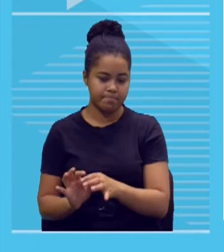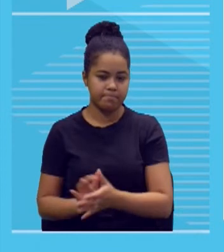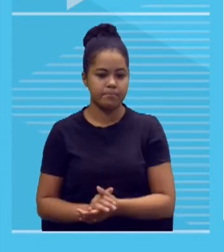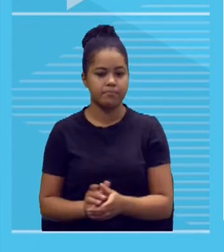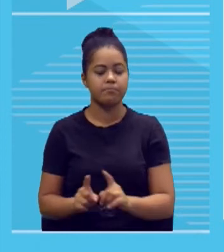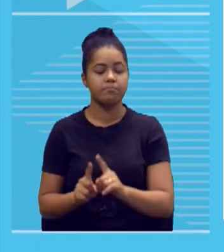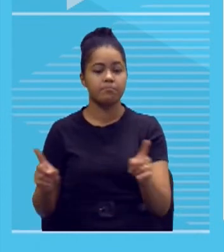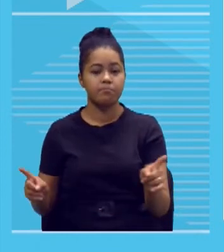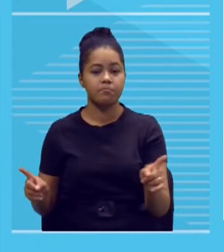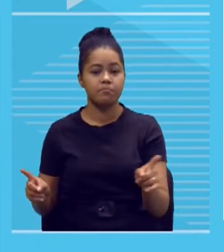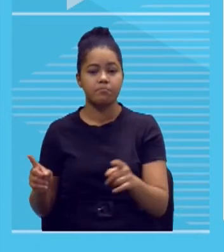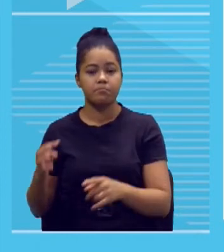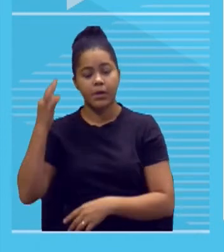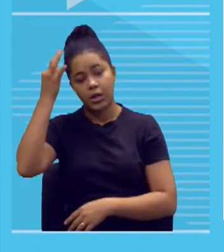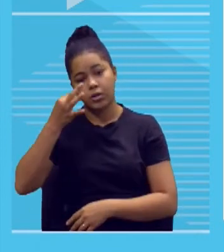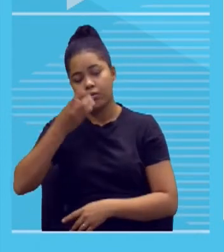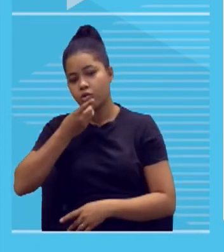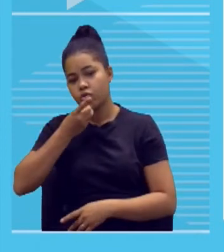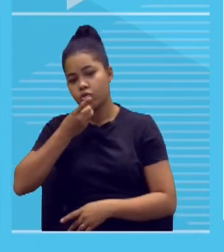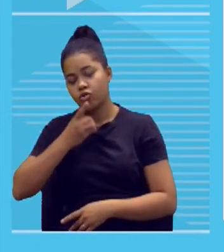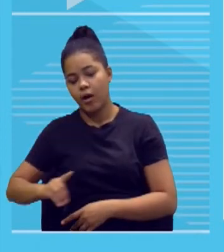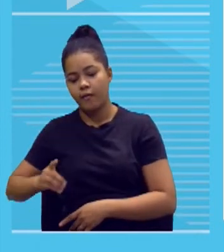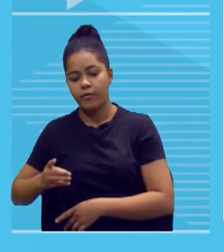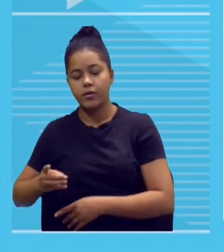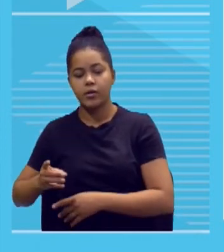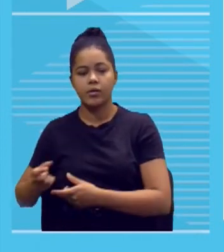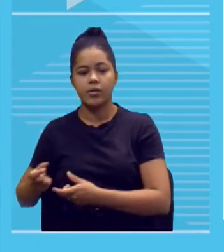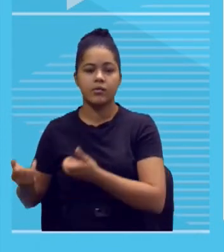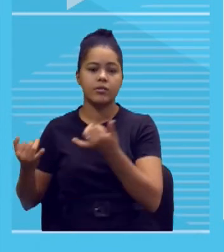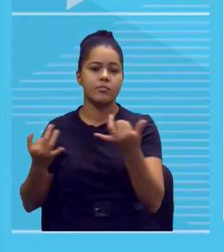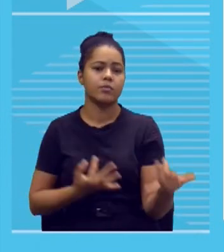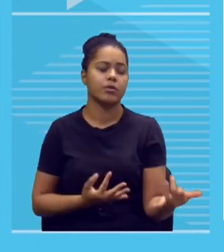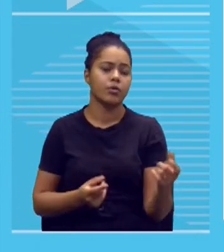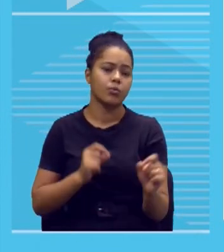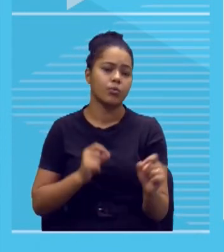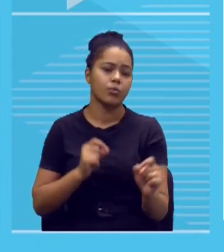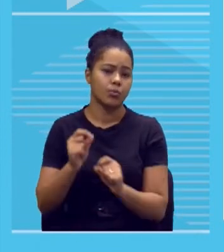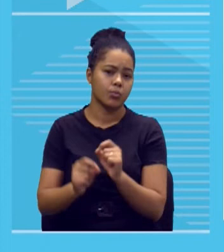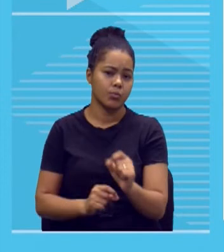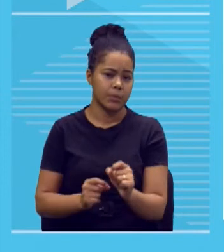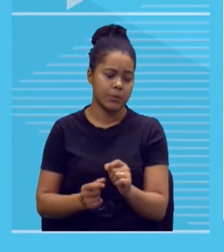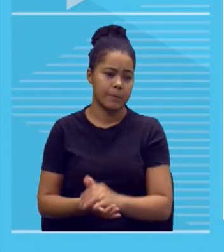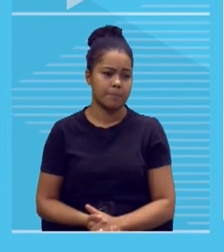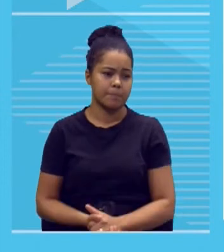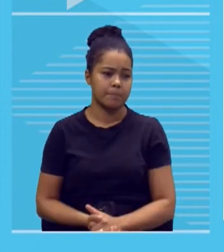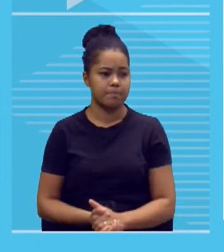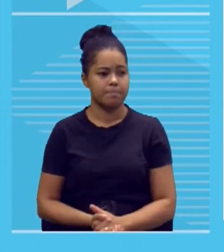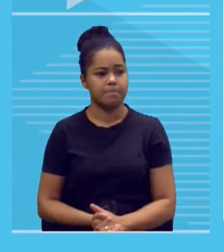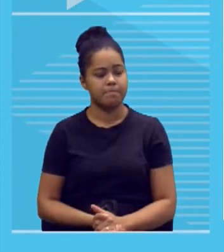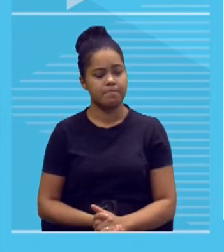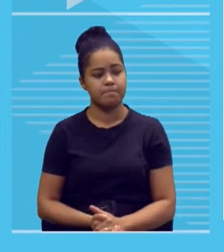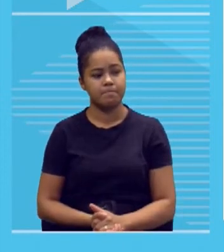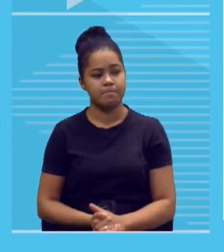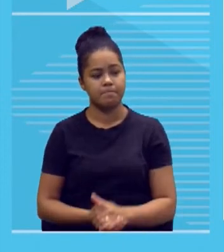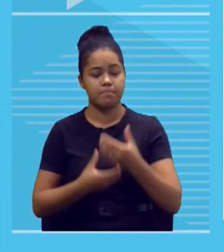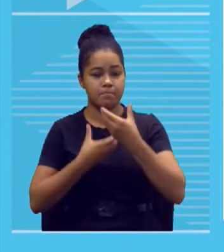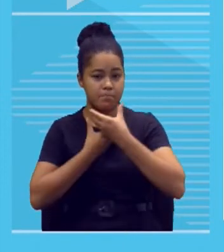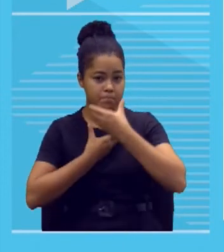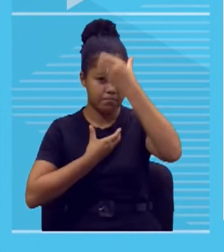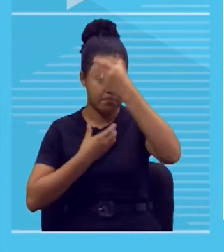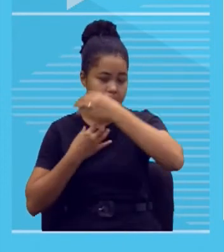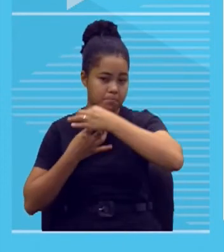pescoço da girafa Isso quer dizer ele mesmo disse nada né como que a gente explica a luz do conhecimento de Darwin de que